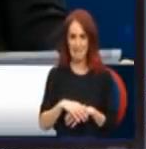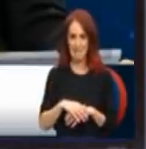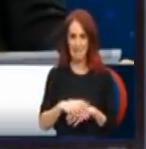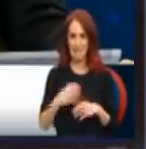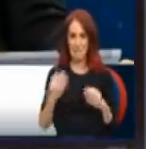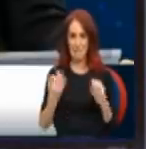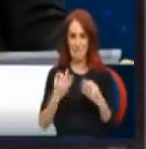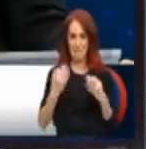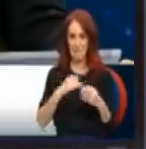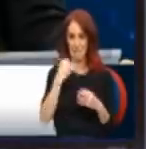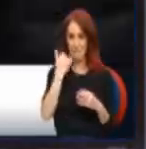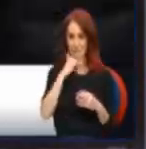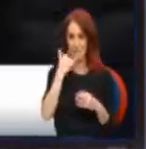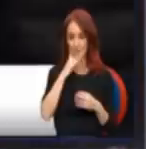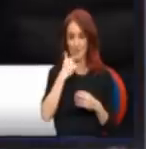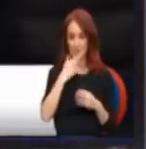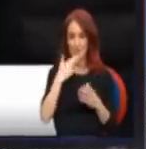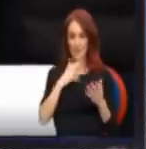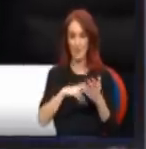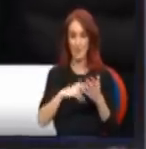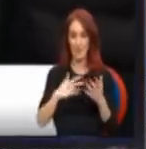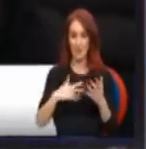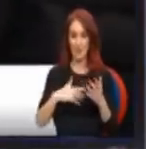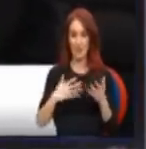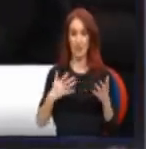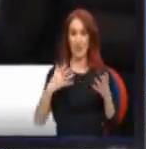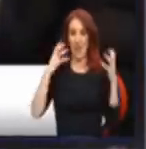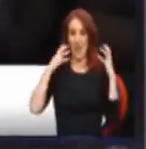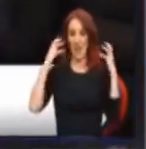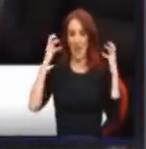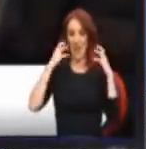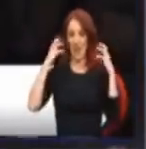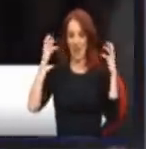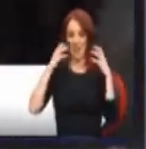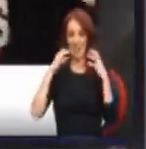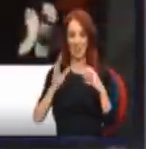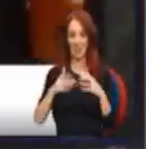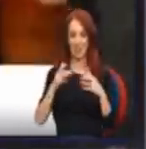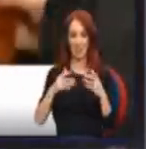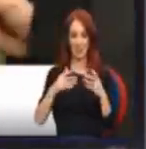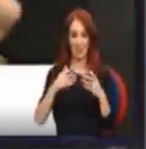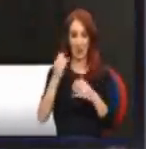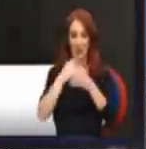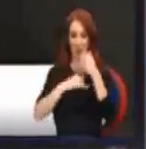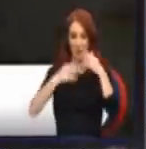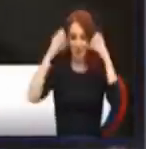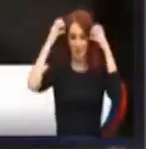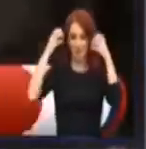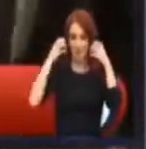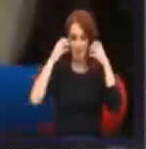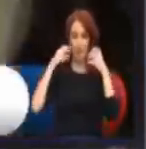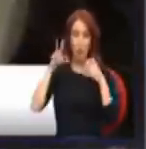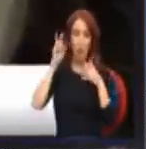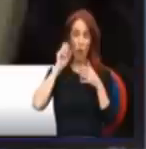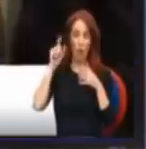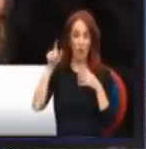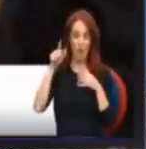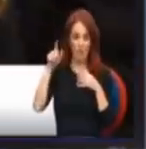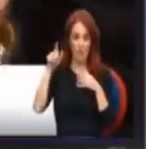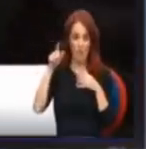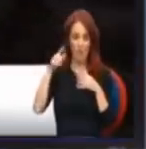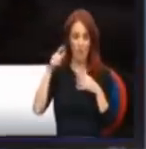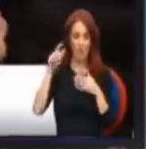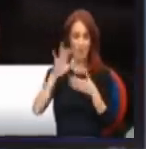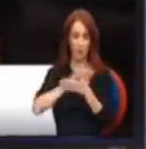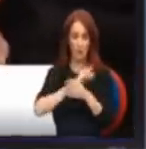É uma alegria e diria um pouco ensurdecedora, e já teve que trocar de forma de poder ouvir a emissão, até